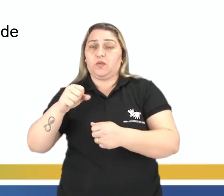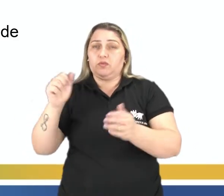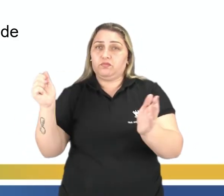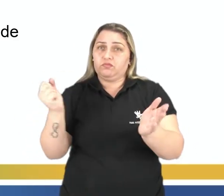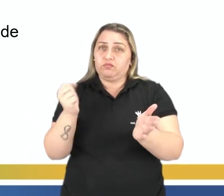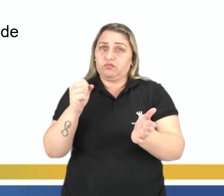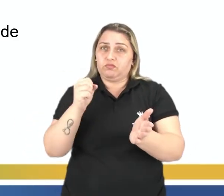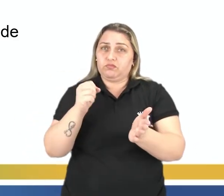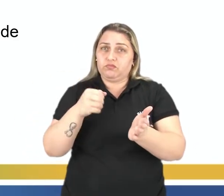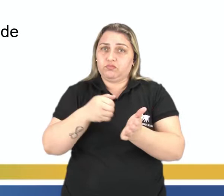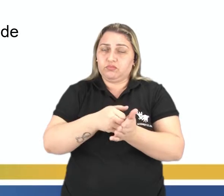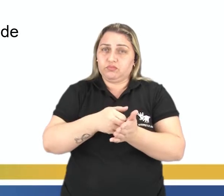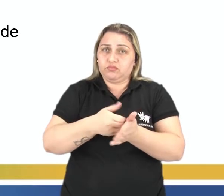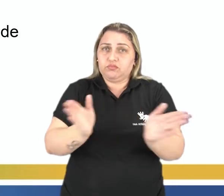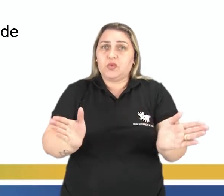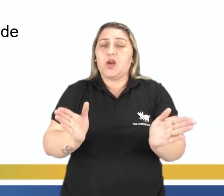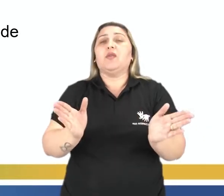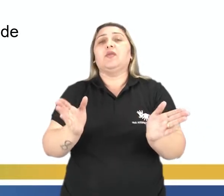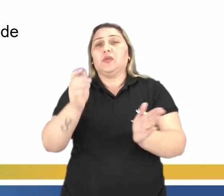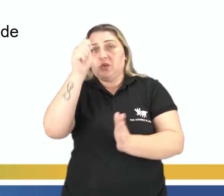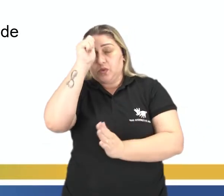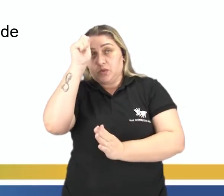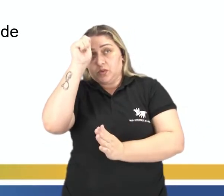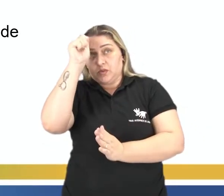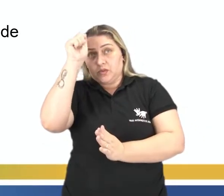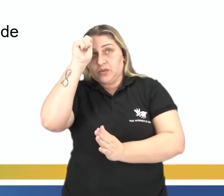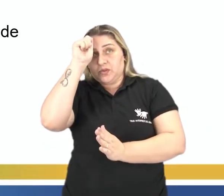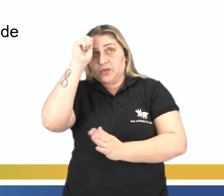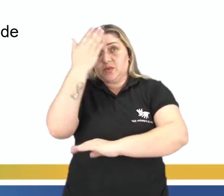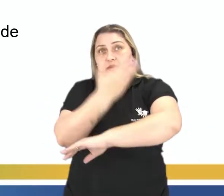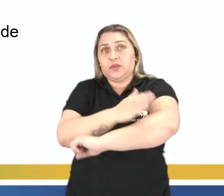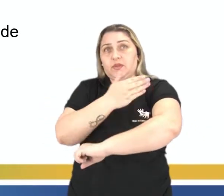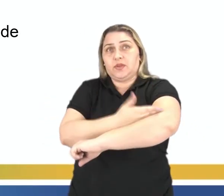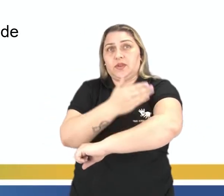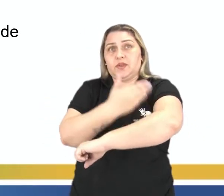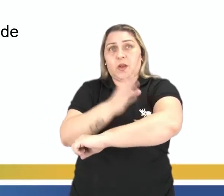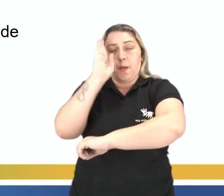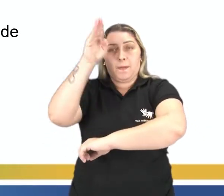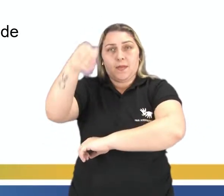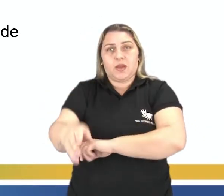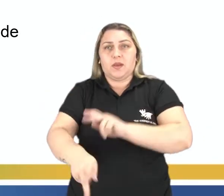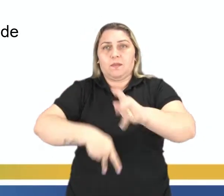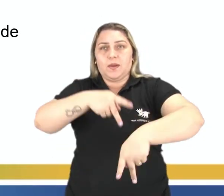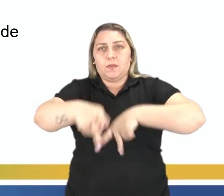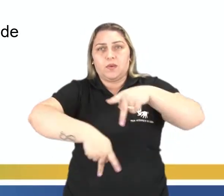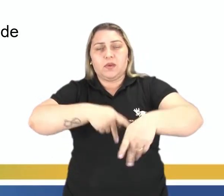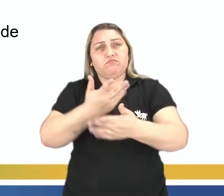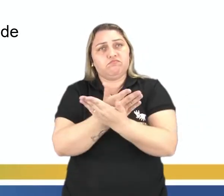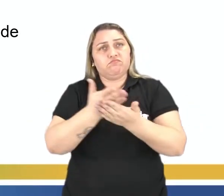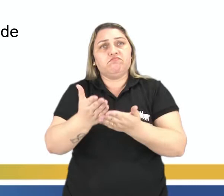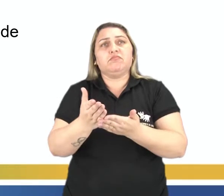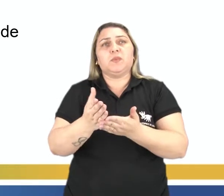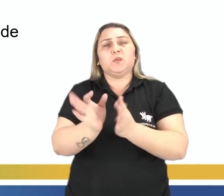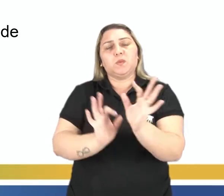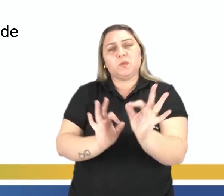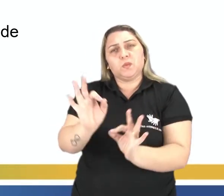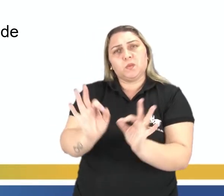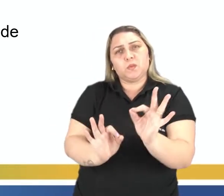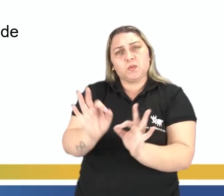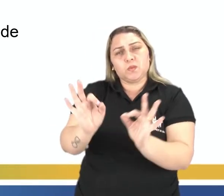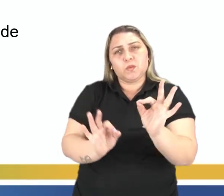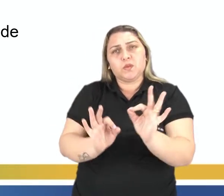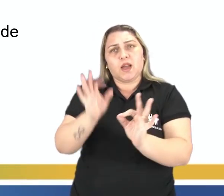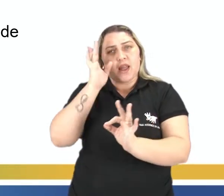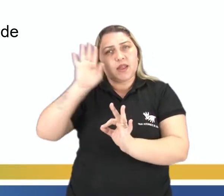obra. E essa obra se chama-se Ensaio sobre o Princípio da População. E aí ele começa a elaborar, formular